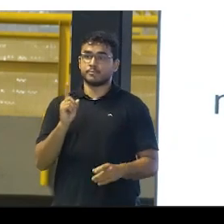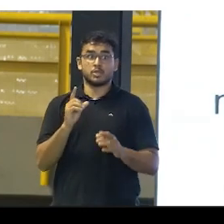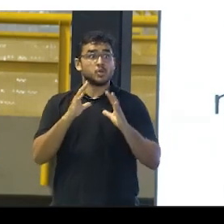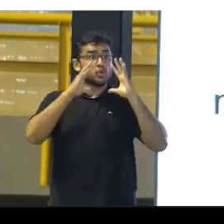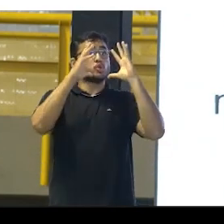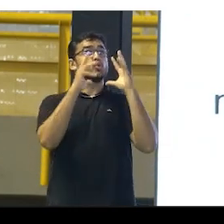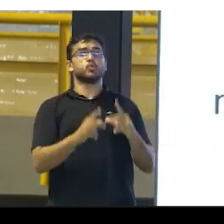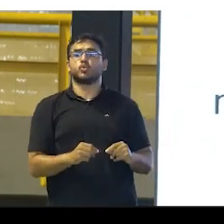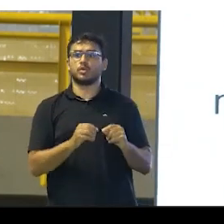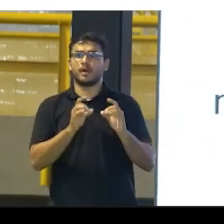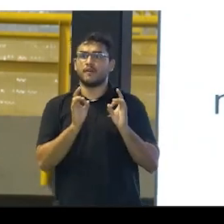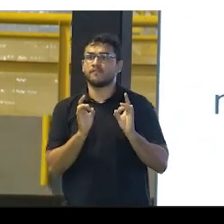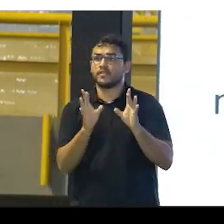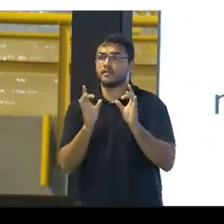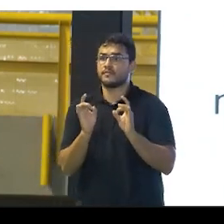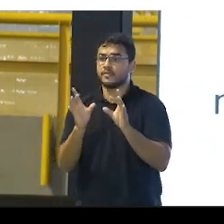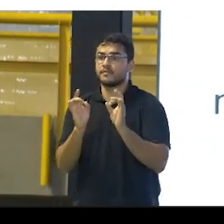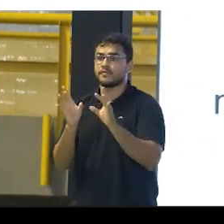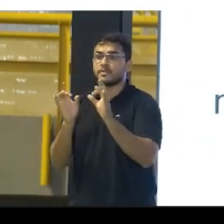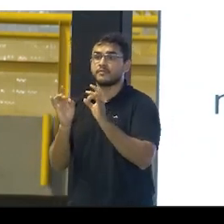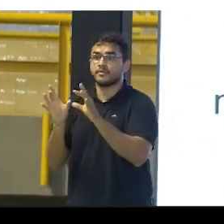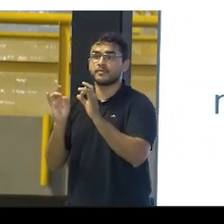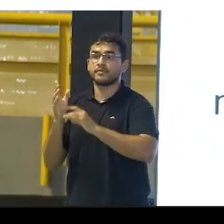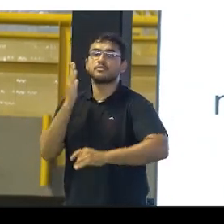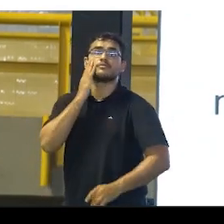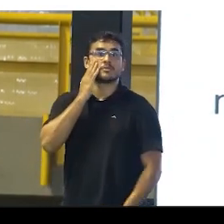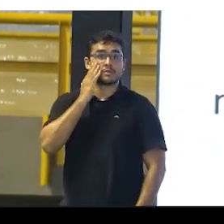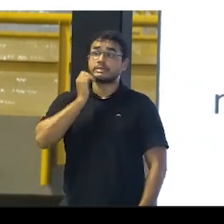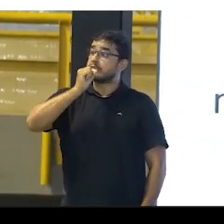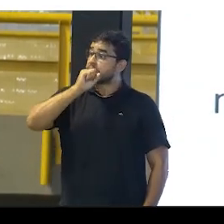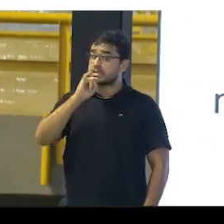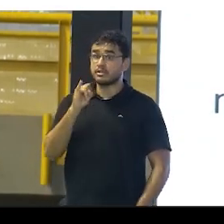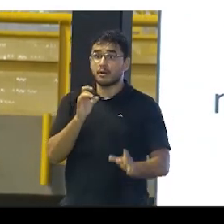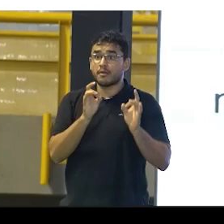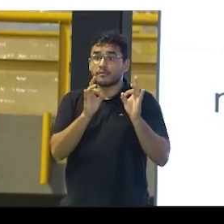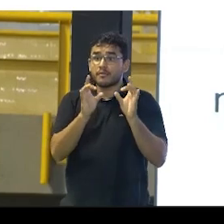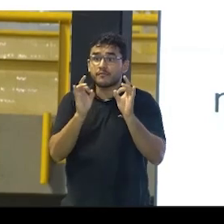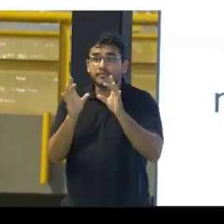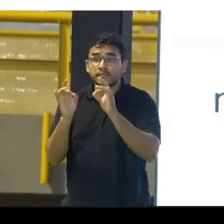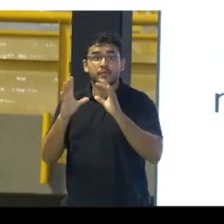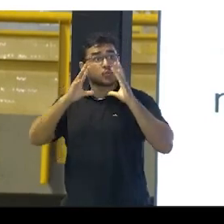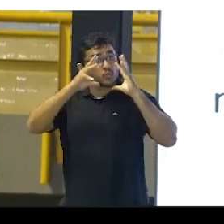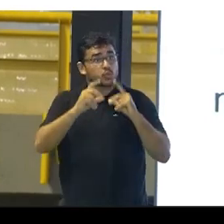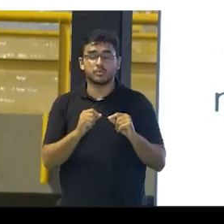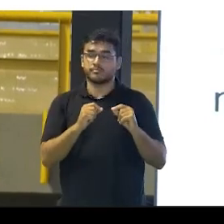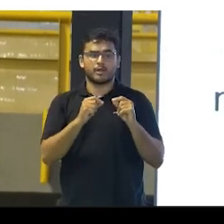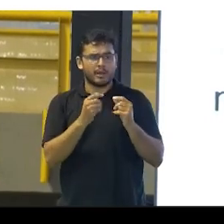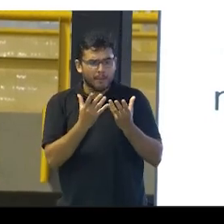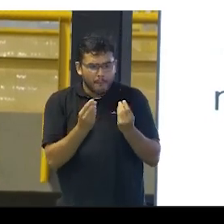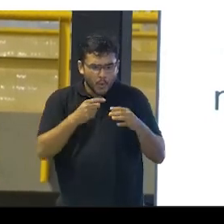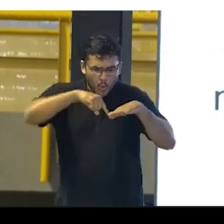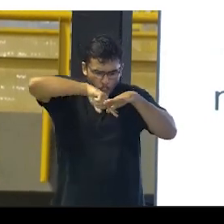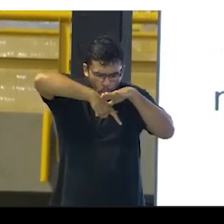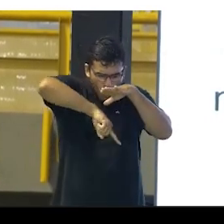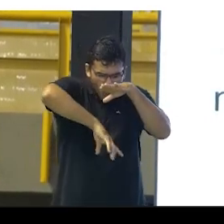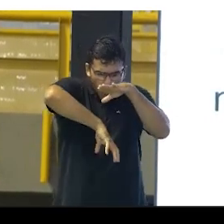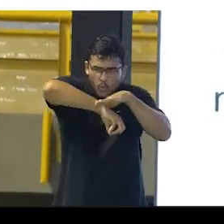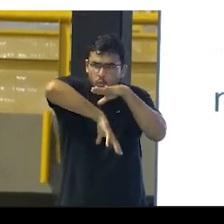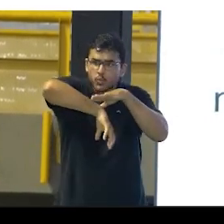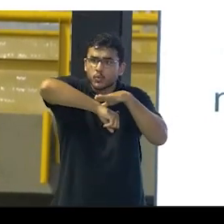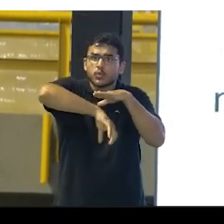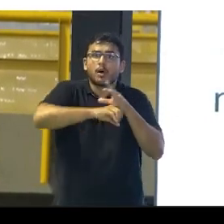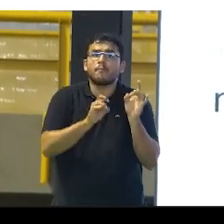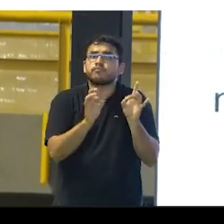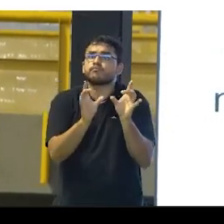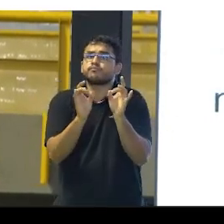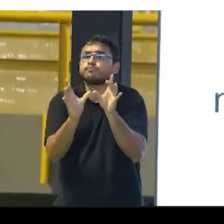eles podem, ou o quantitativo do que eles podem produzir, obviamente, o volume de petróleo colocado no mercado